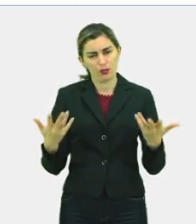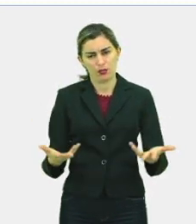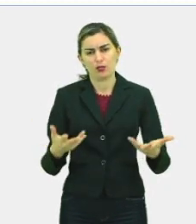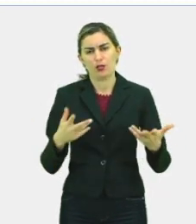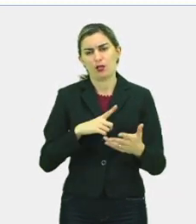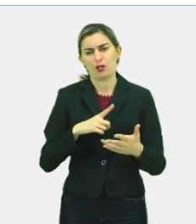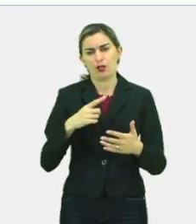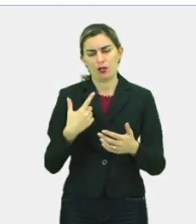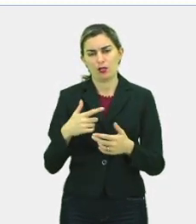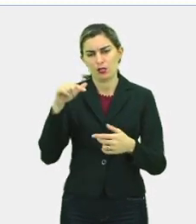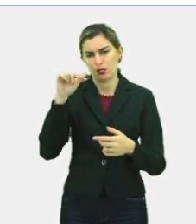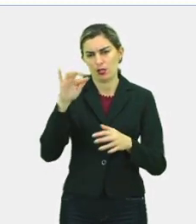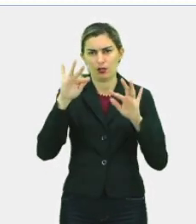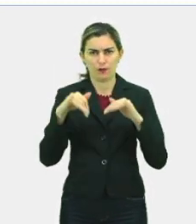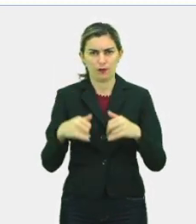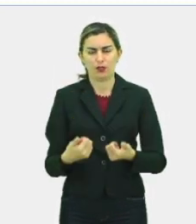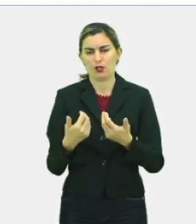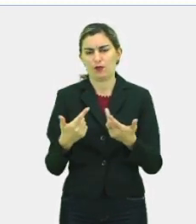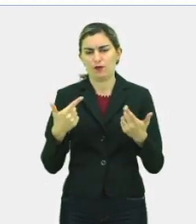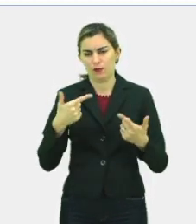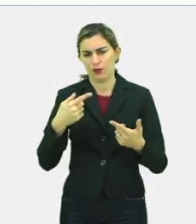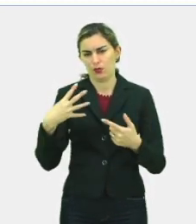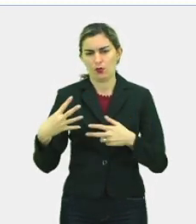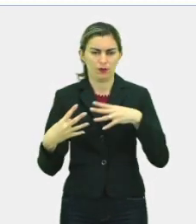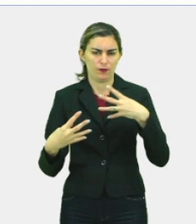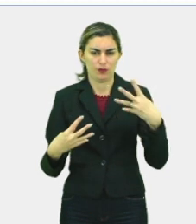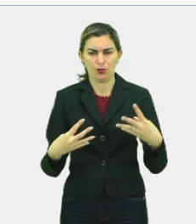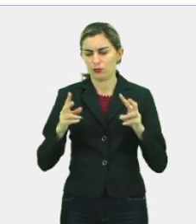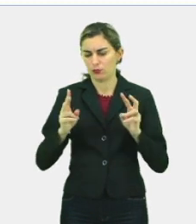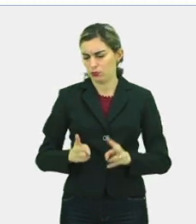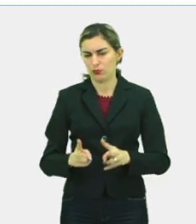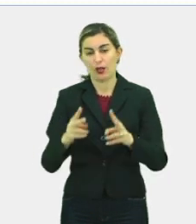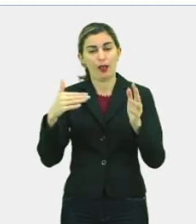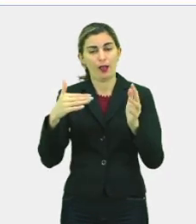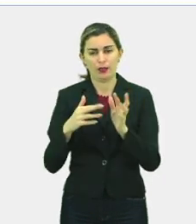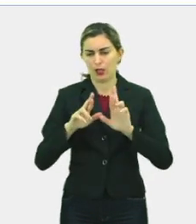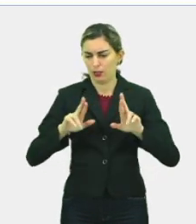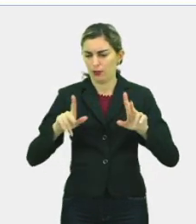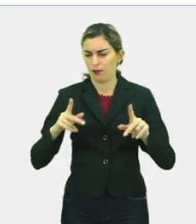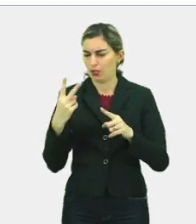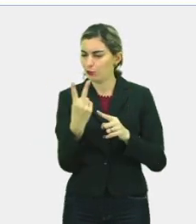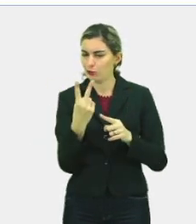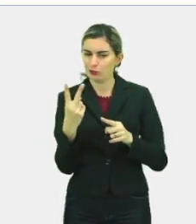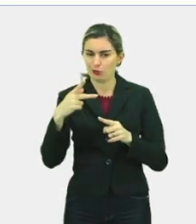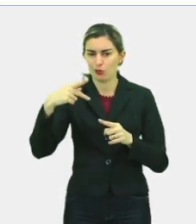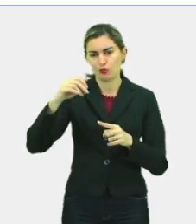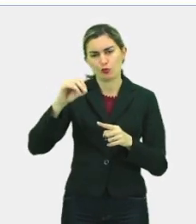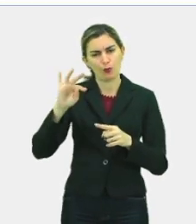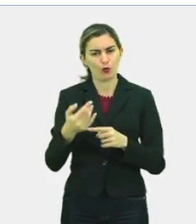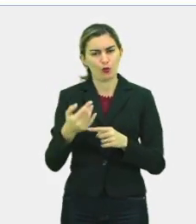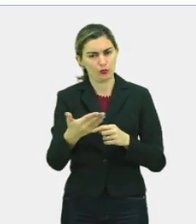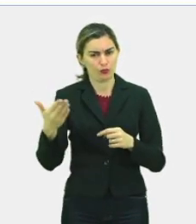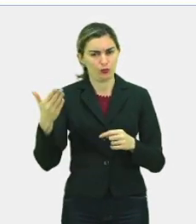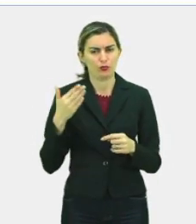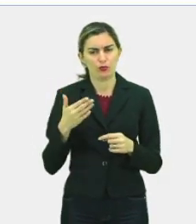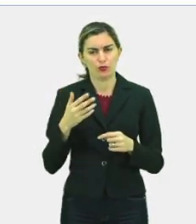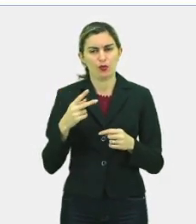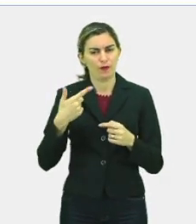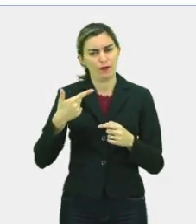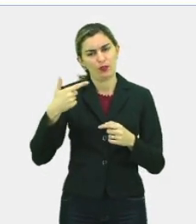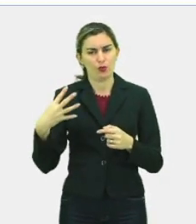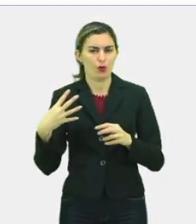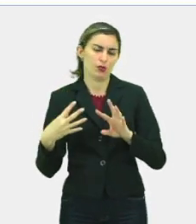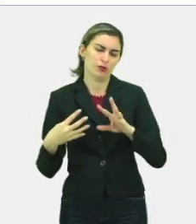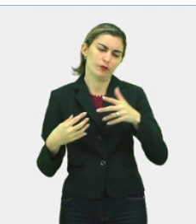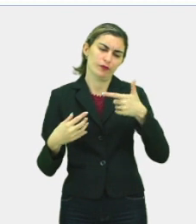Em caso de empate no set final, 24 a 24, a partida continua até que a diferença de 2 pontos seja atingida, podendo ser